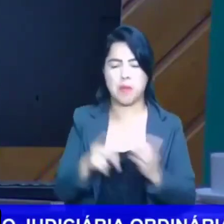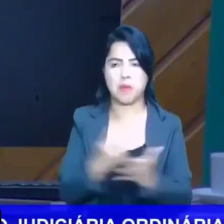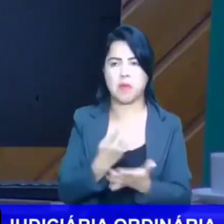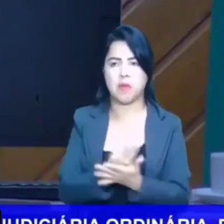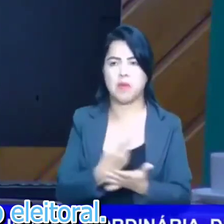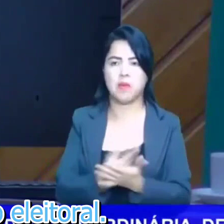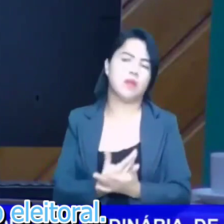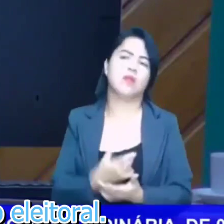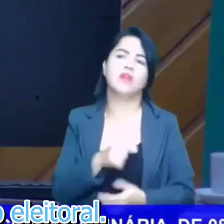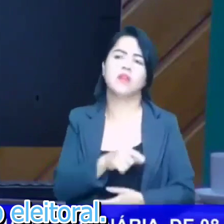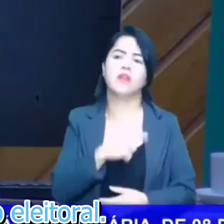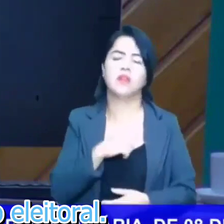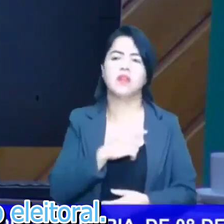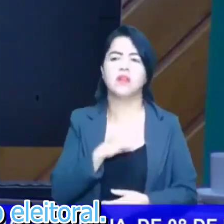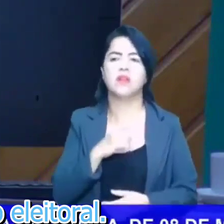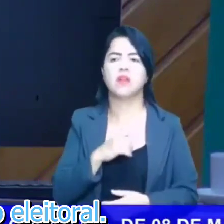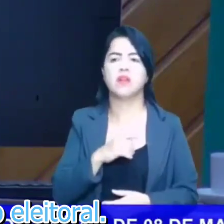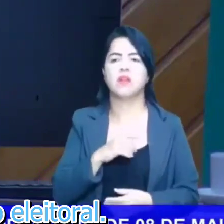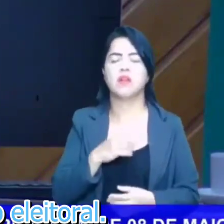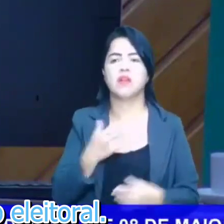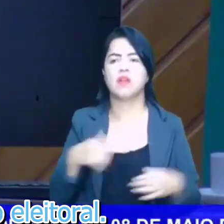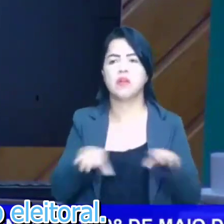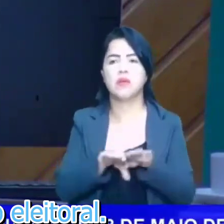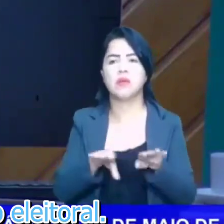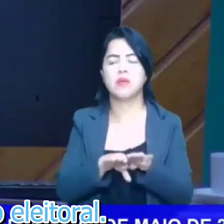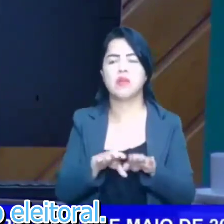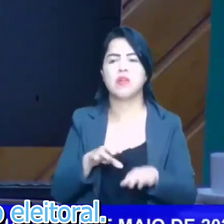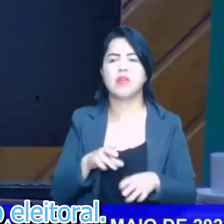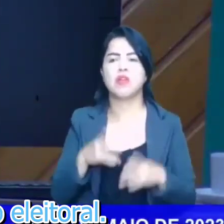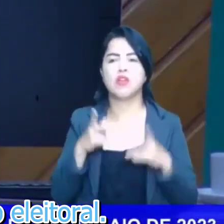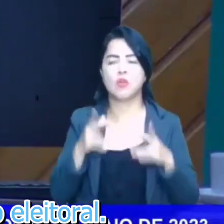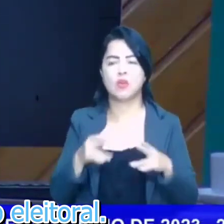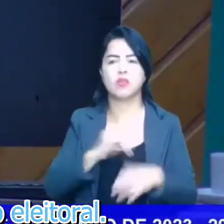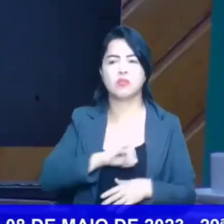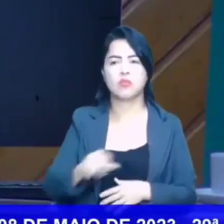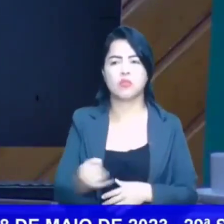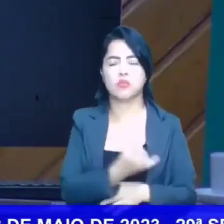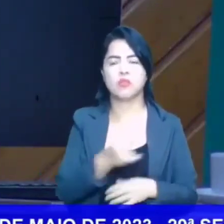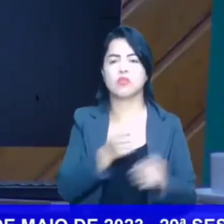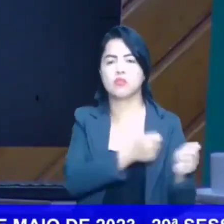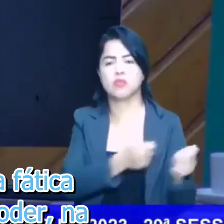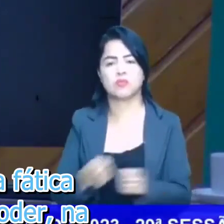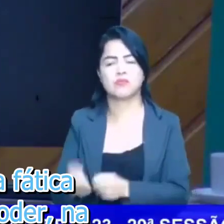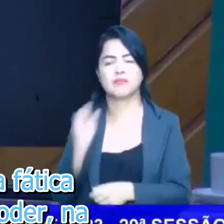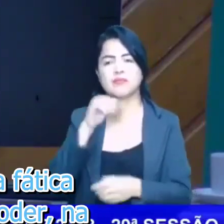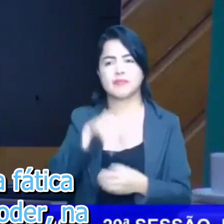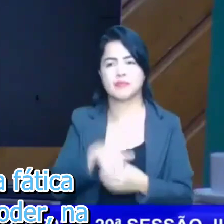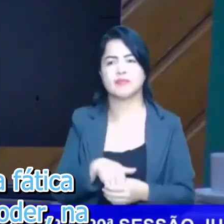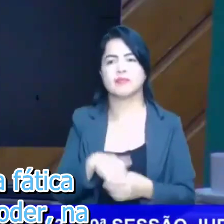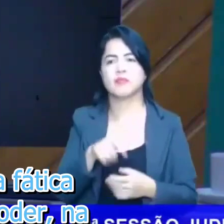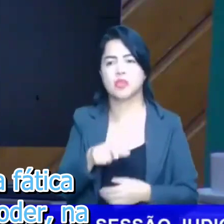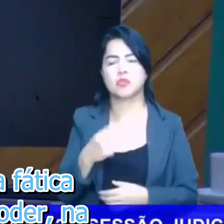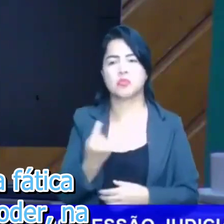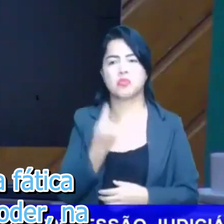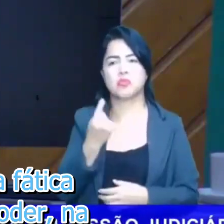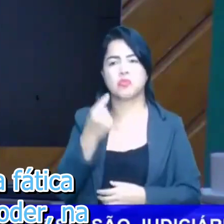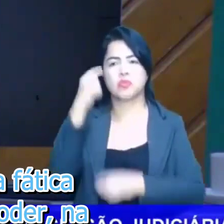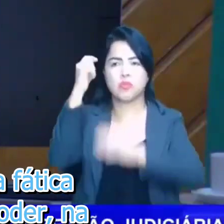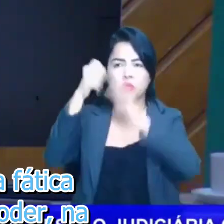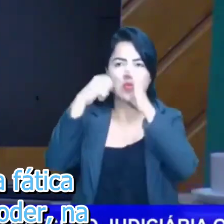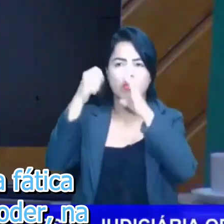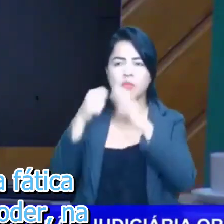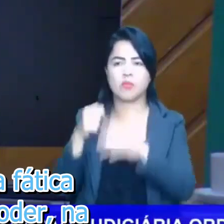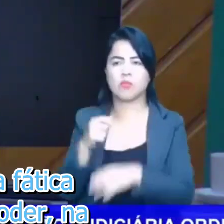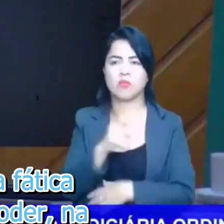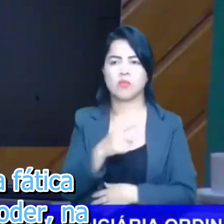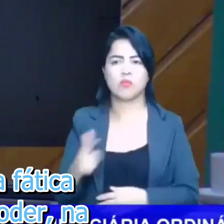a abalar a legitimidade, a igualdade de oportunidades e o processo eleitoral. Esse único vídeo não é,